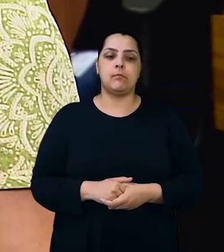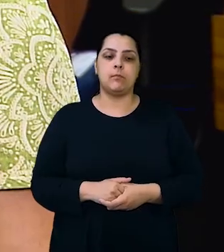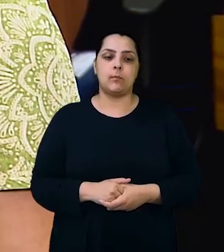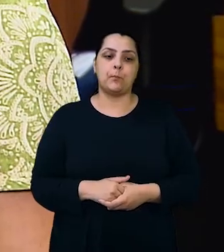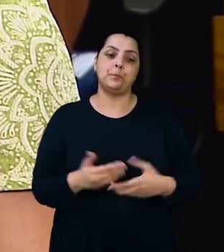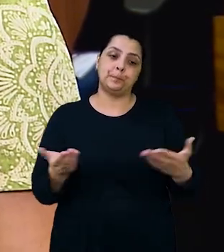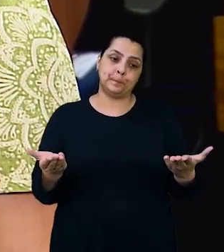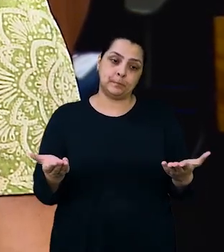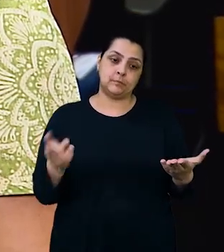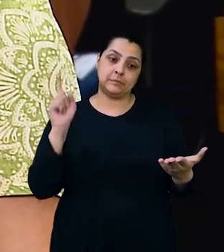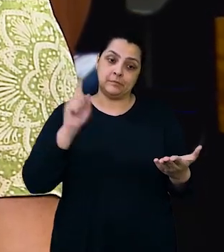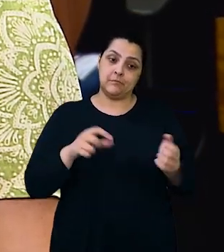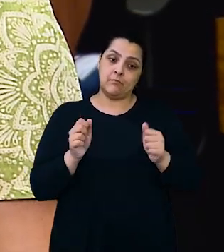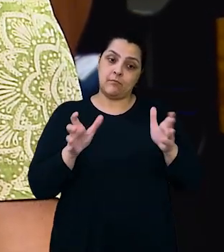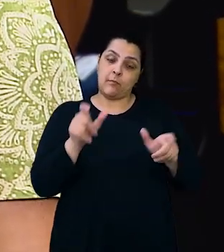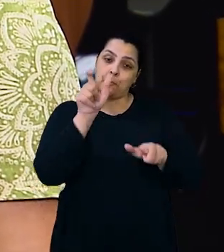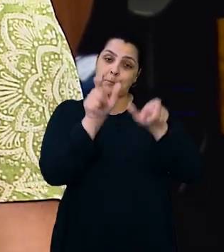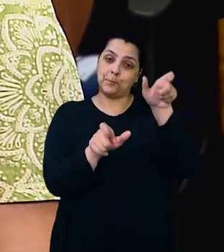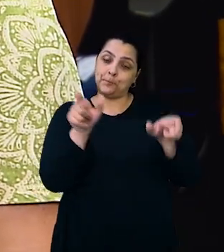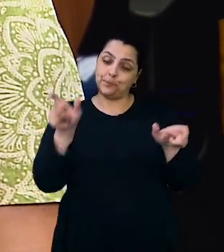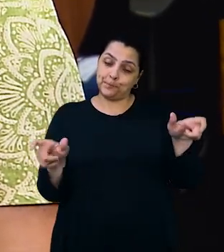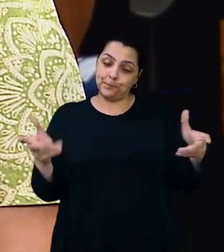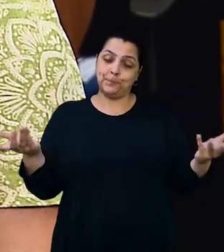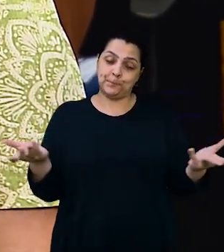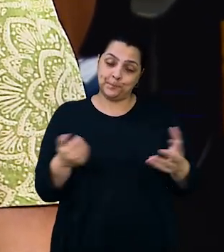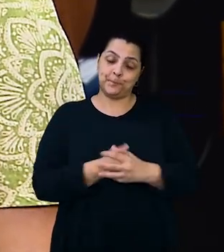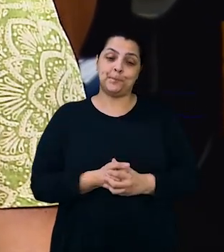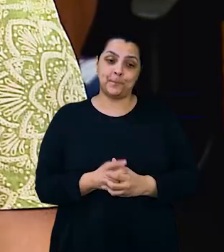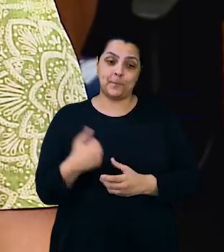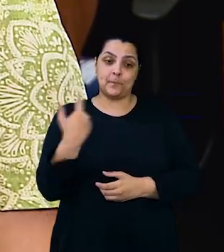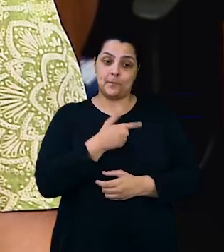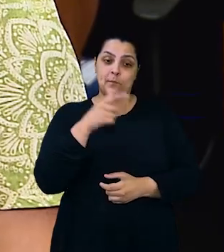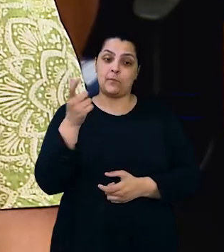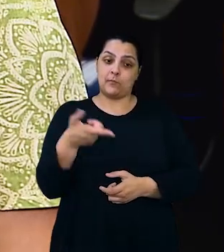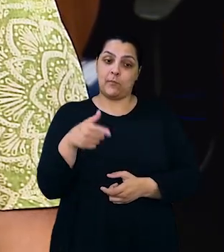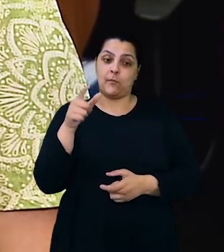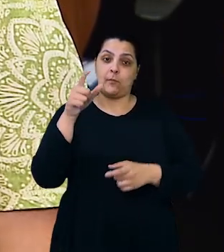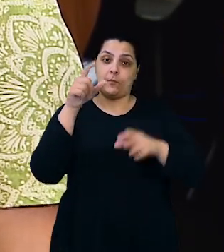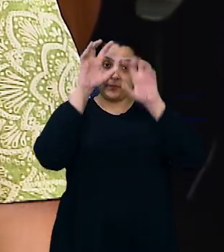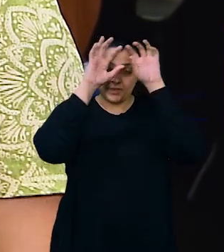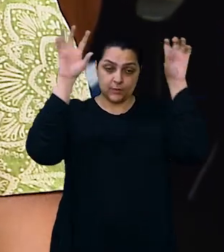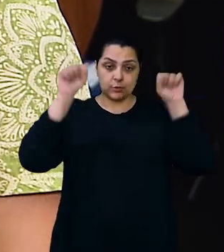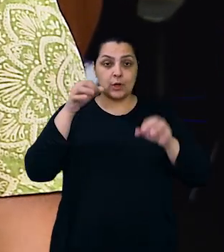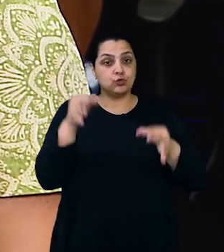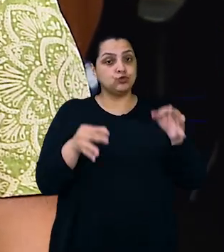ser uma ação de cidadania, né, nós somos o Tribunal da Justiça Social.